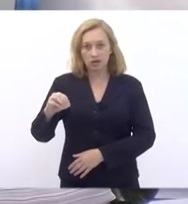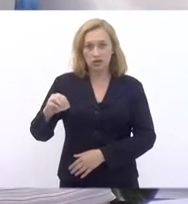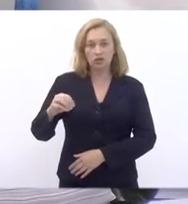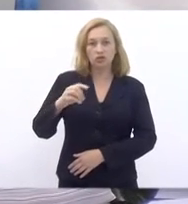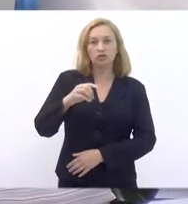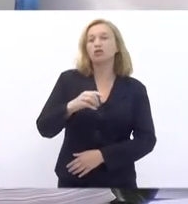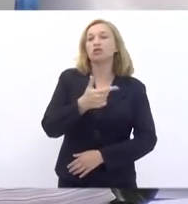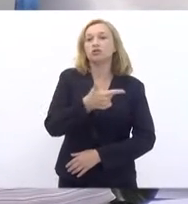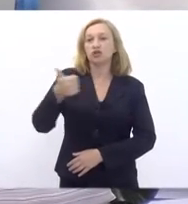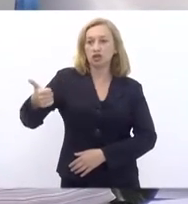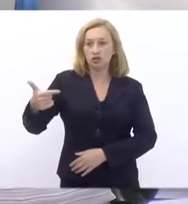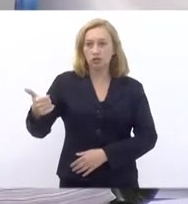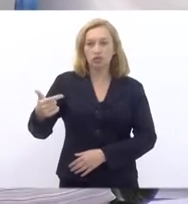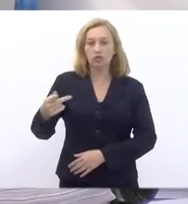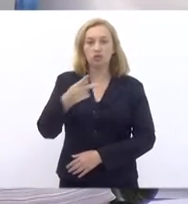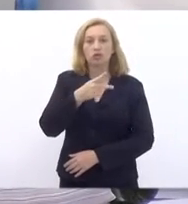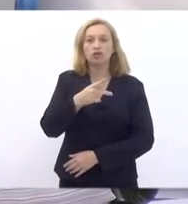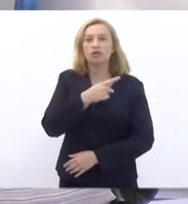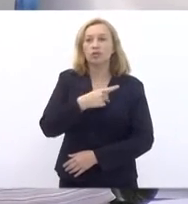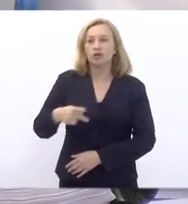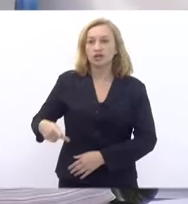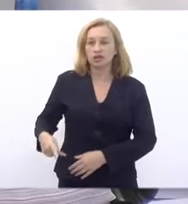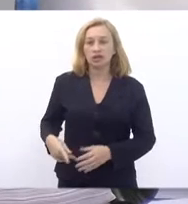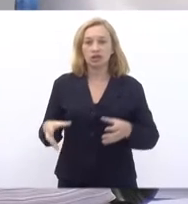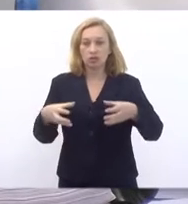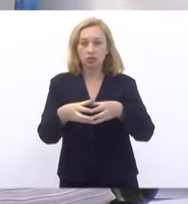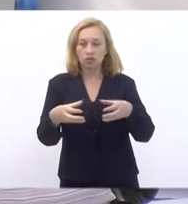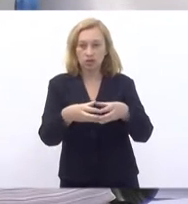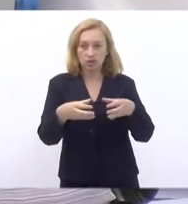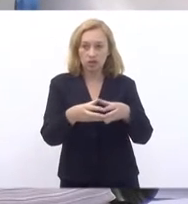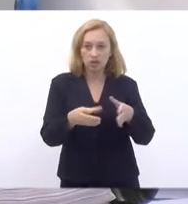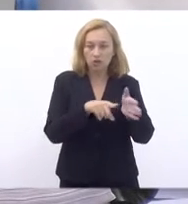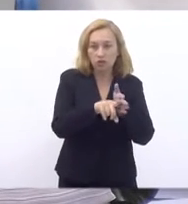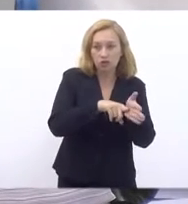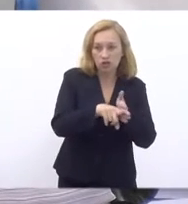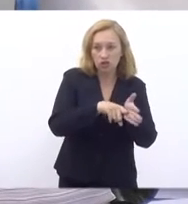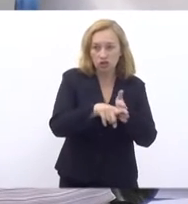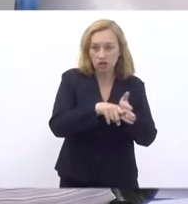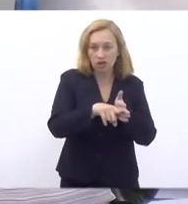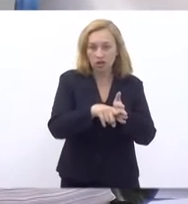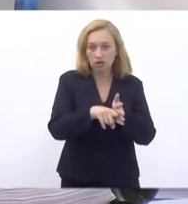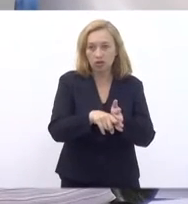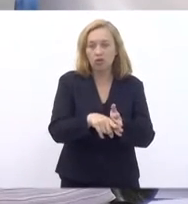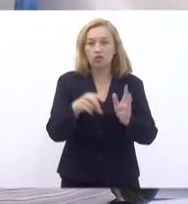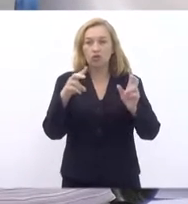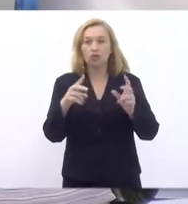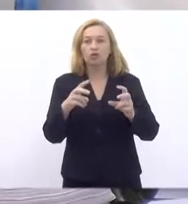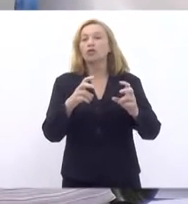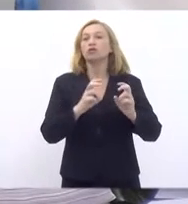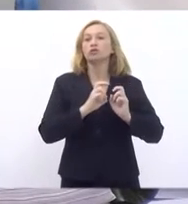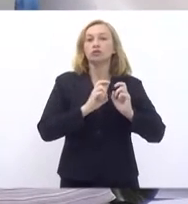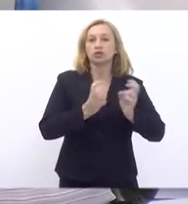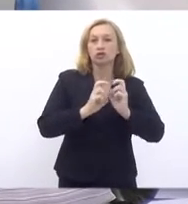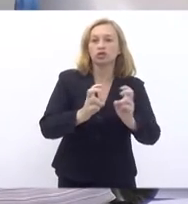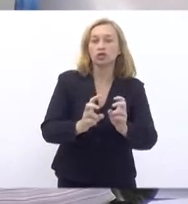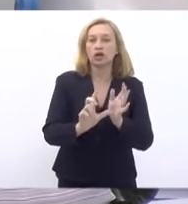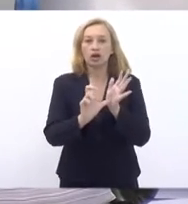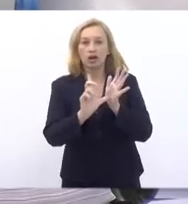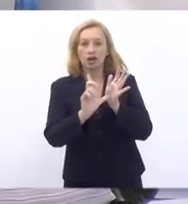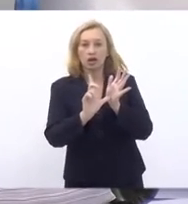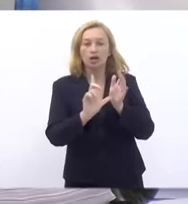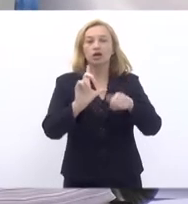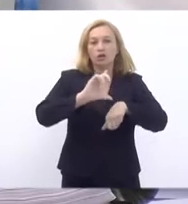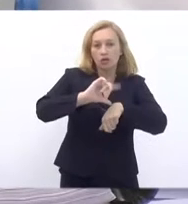de Inquérito, destinada a investigar denúncias e apurar interrupções de serviço de trens, atraso entre os horários de chegadas